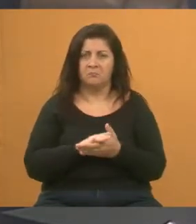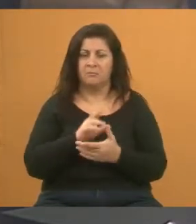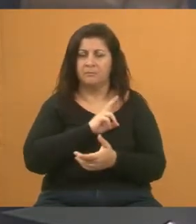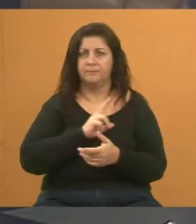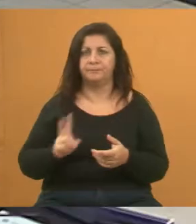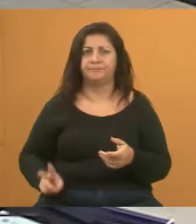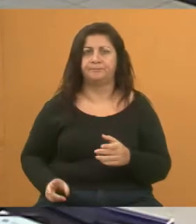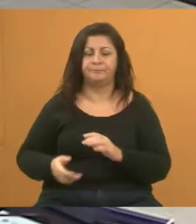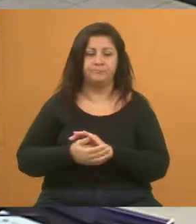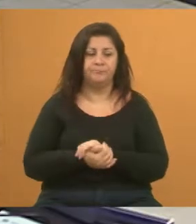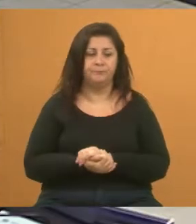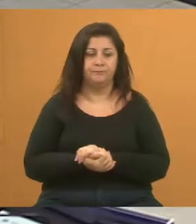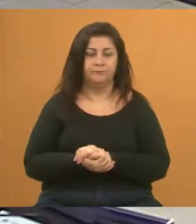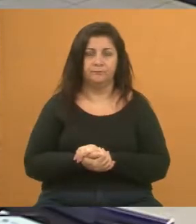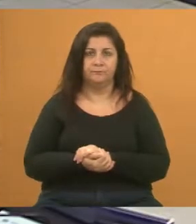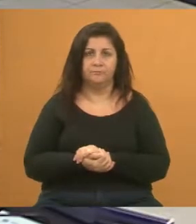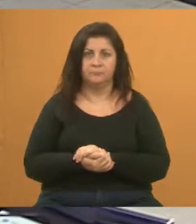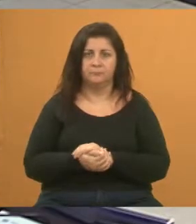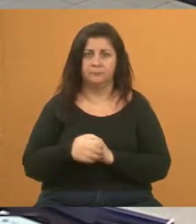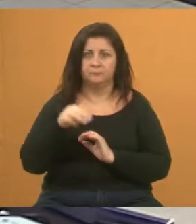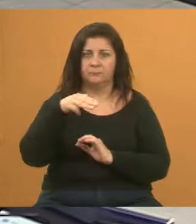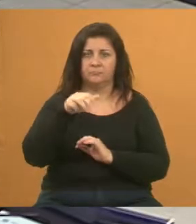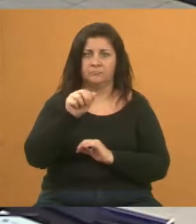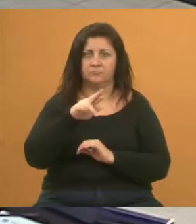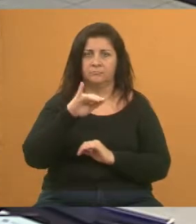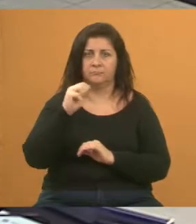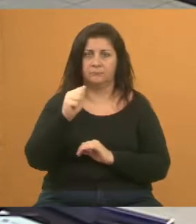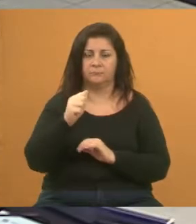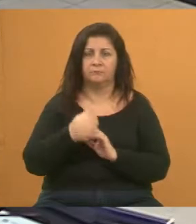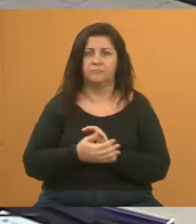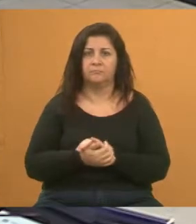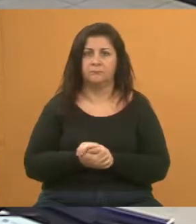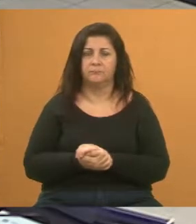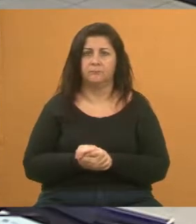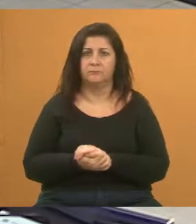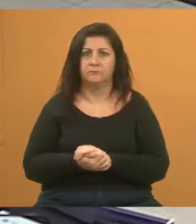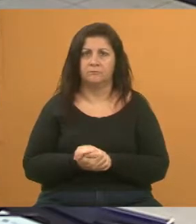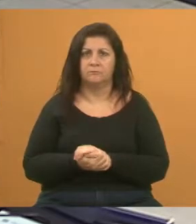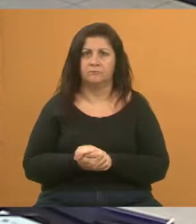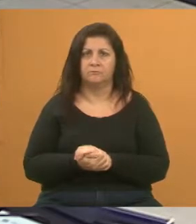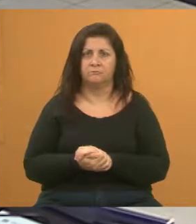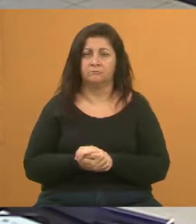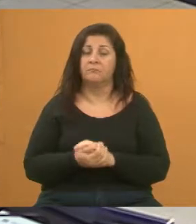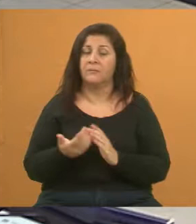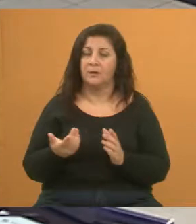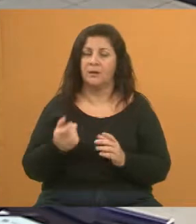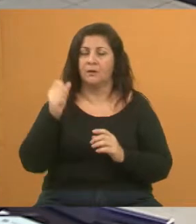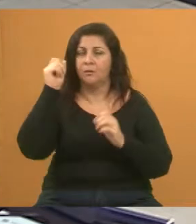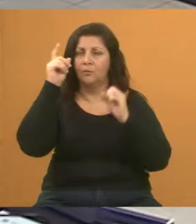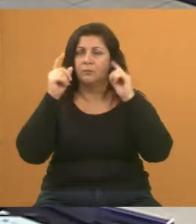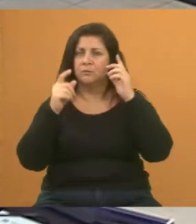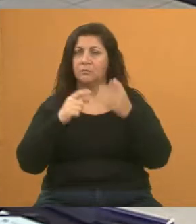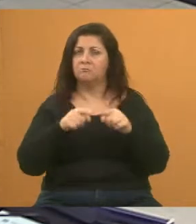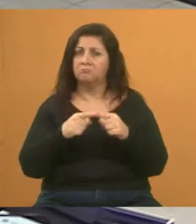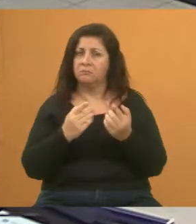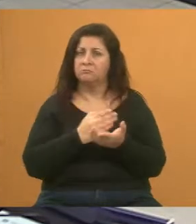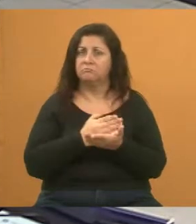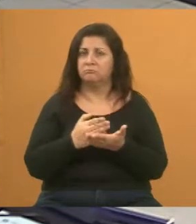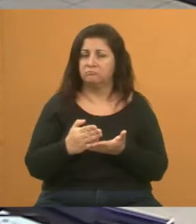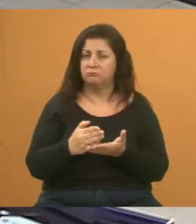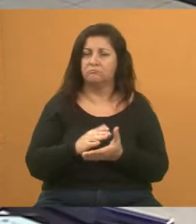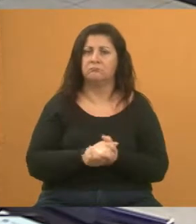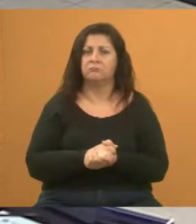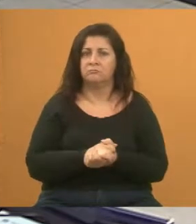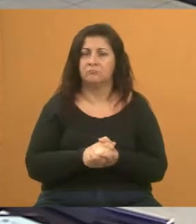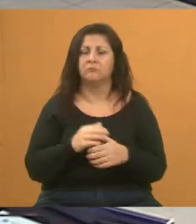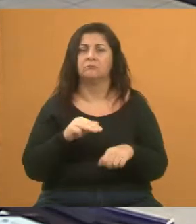Sônia. Como vota a vereadora doutora Márcia? Justificando o voto, eu acho que é cultura, mas é o primeiro passo, né? A gente ter